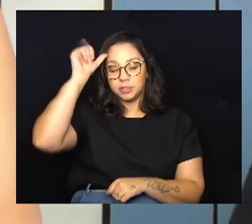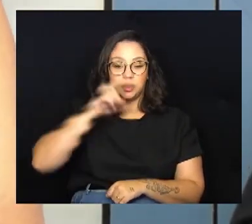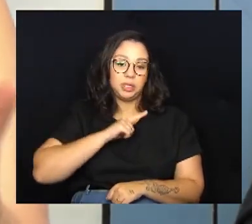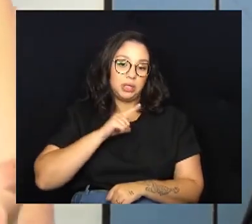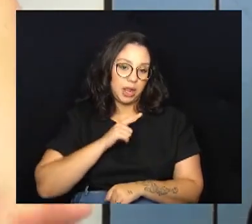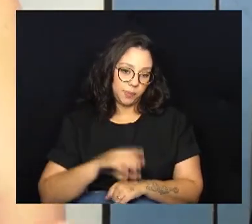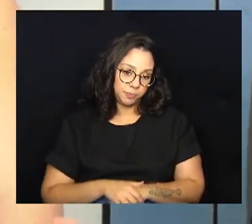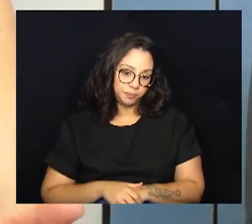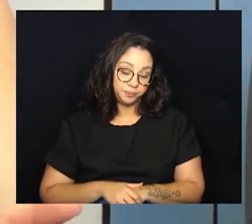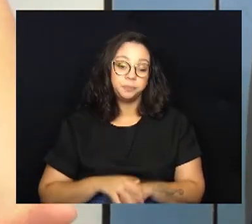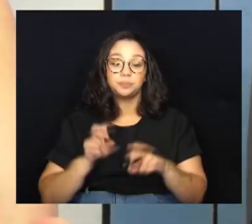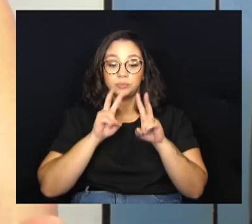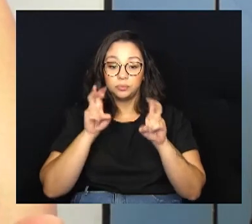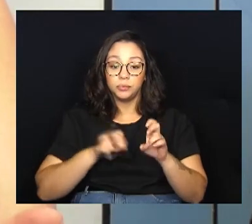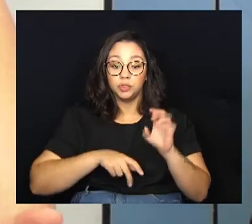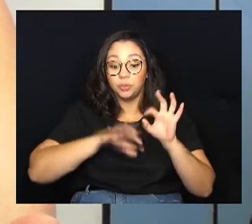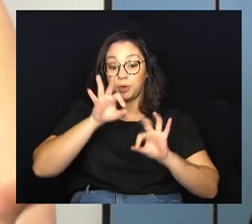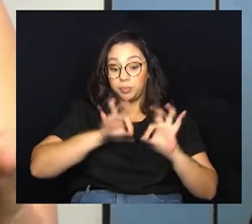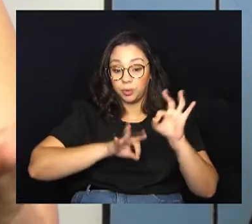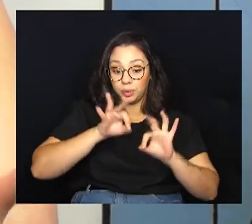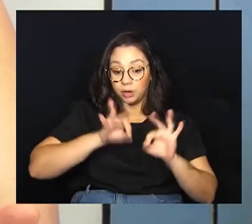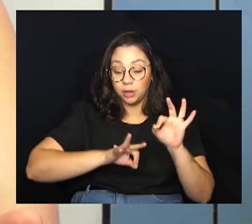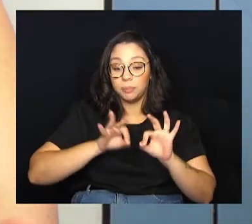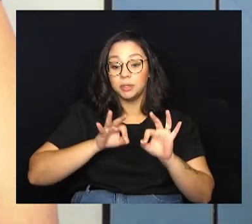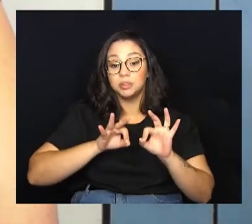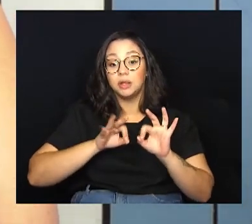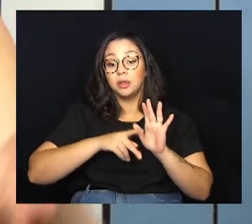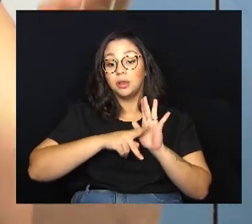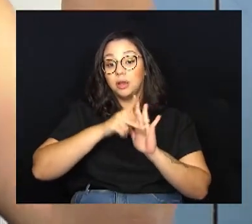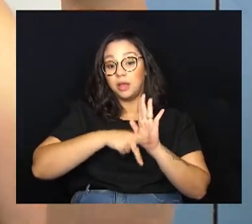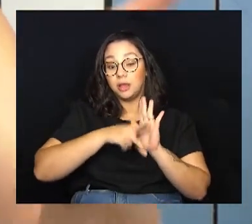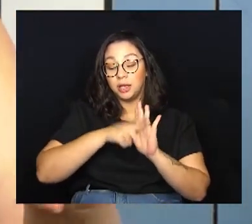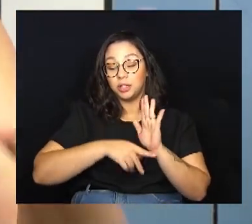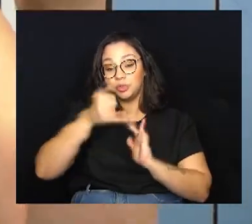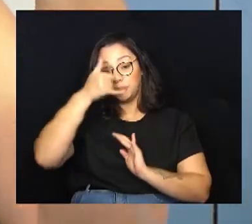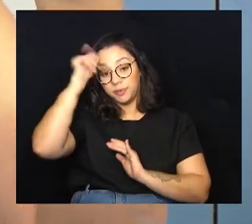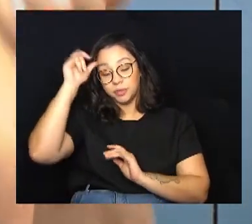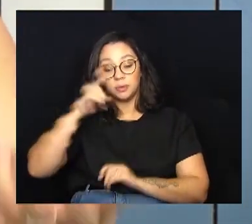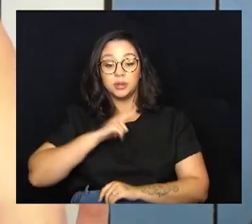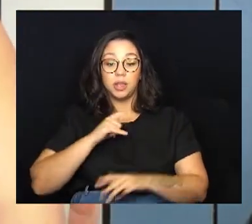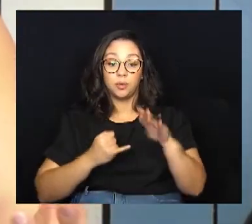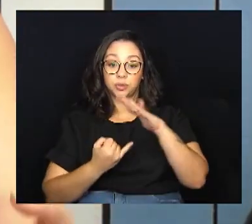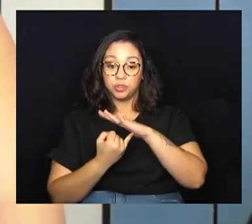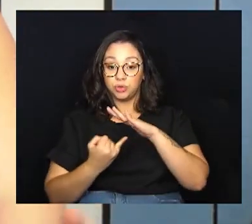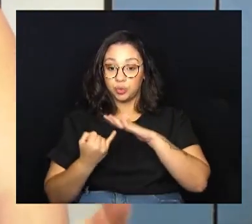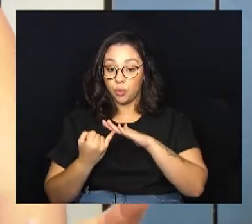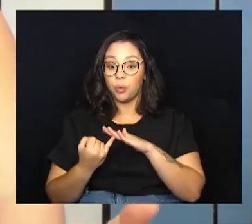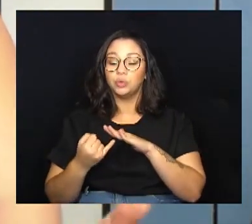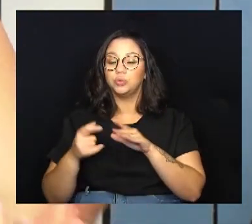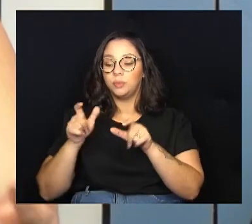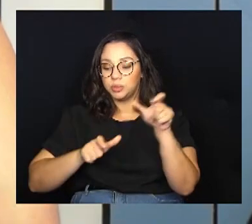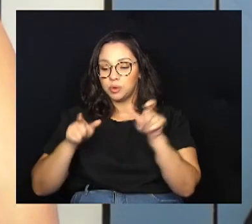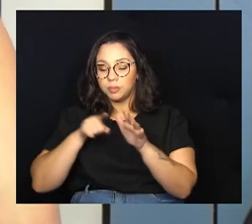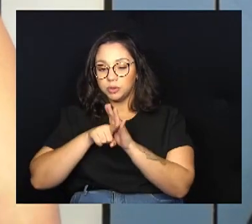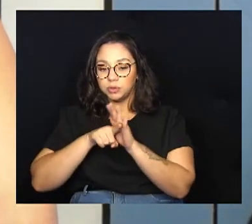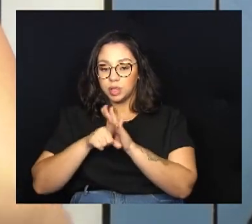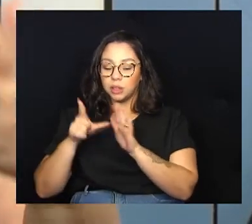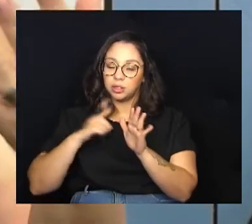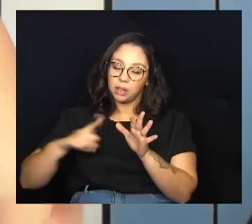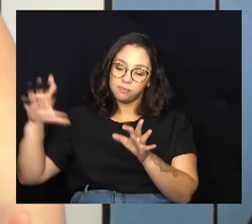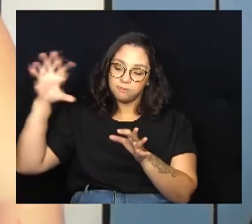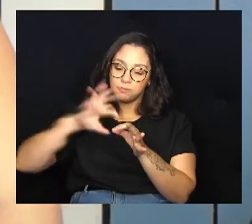festa, entendeu? Tem abrigo, tem o Centro Pop, tem a Casa da Cidadania, tem o Bom Prato, tá tudo lá.